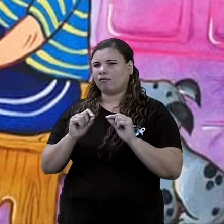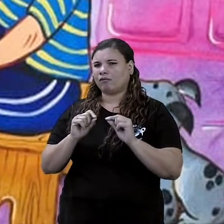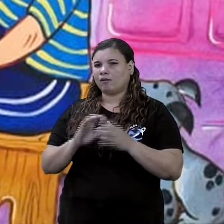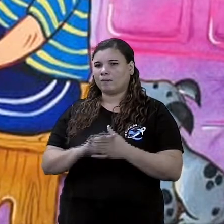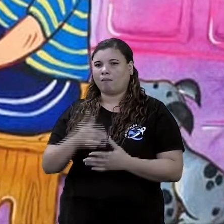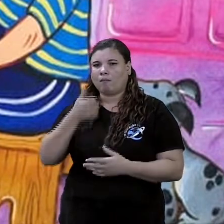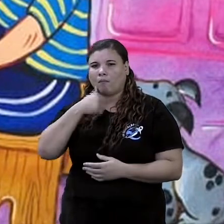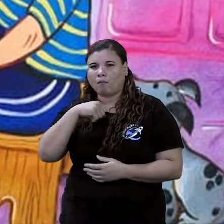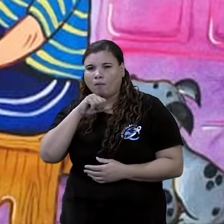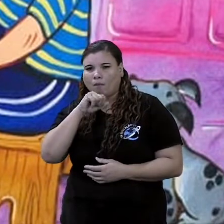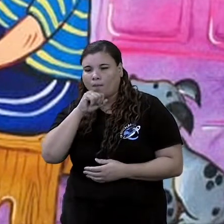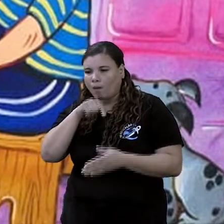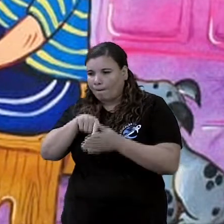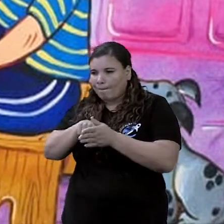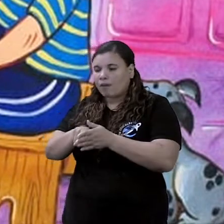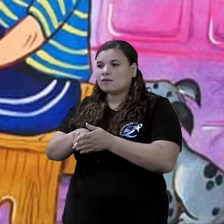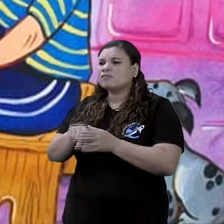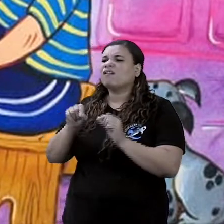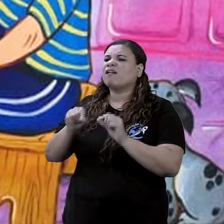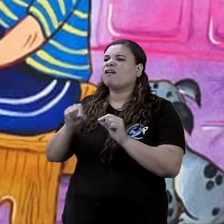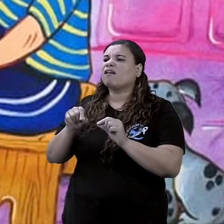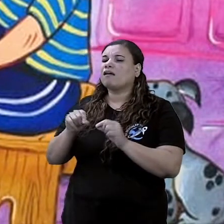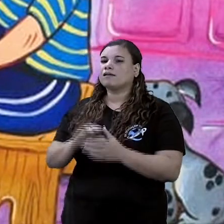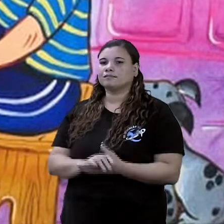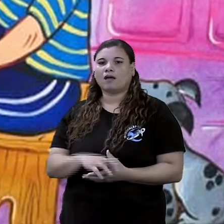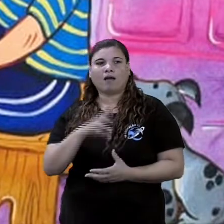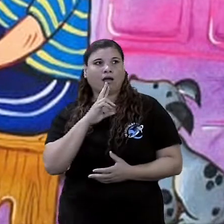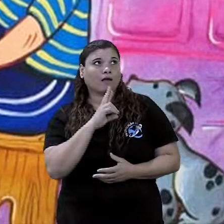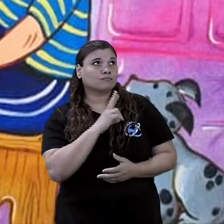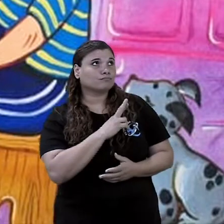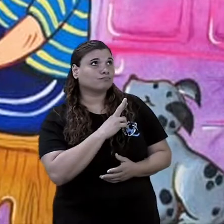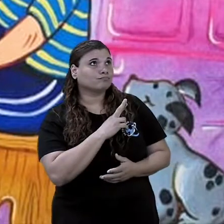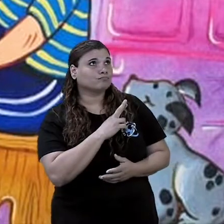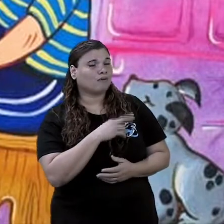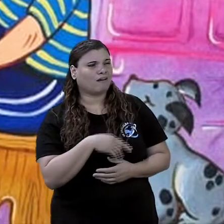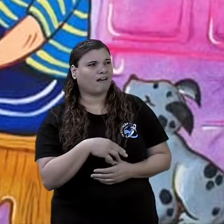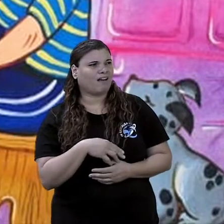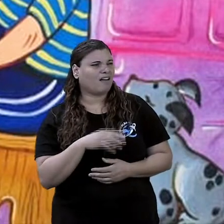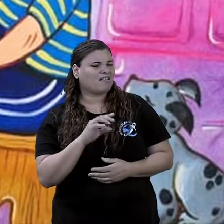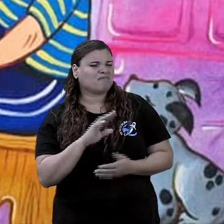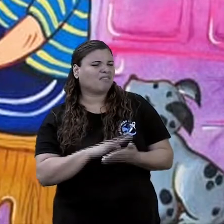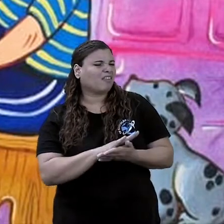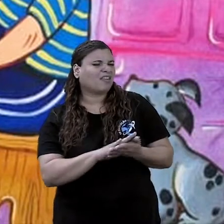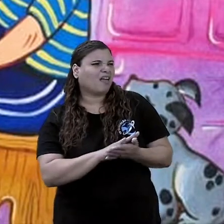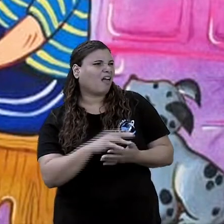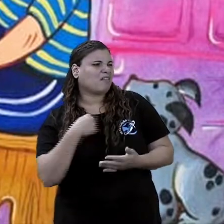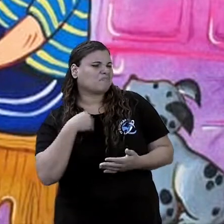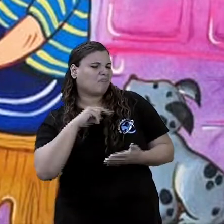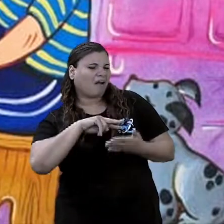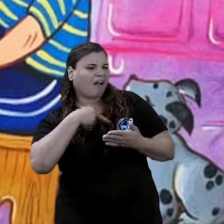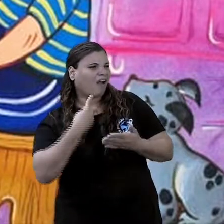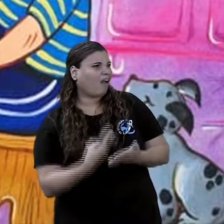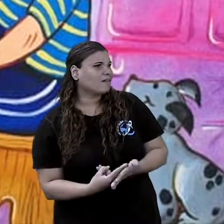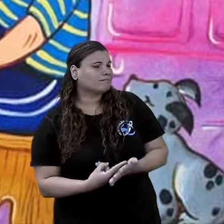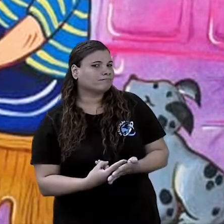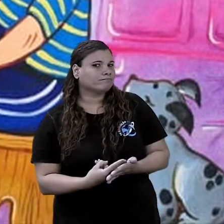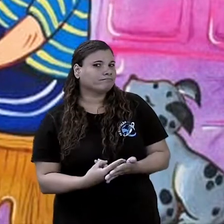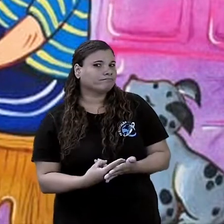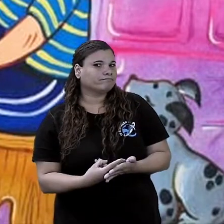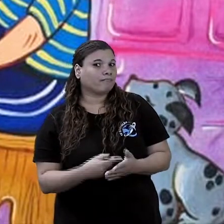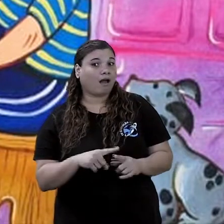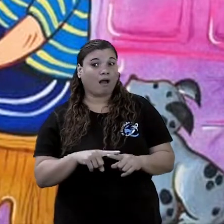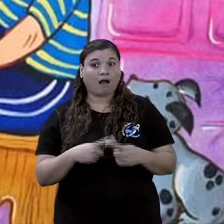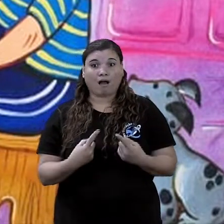vergonha de falar que estava apanhando na escola. Mal sabia ele que os